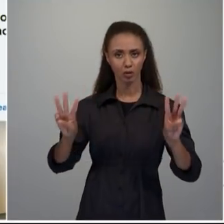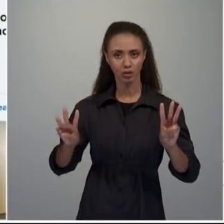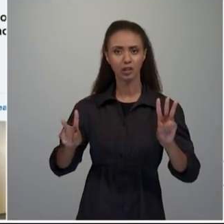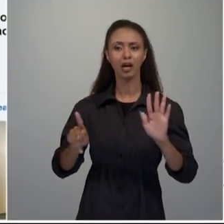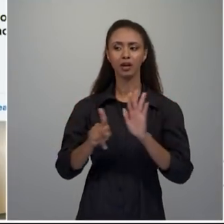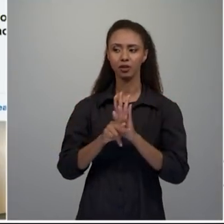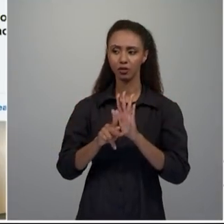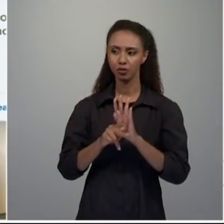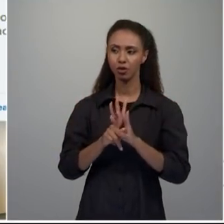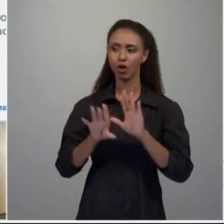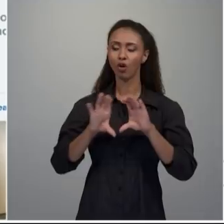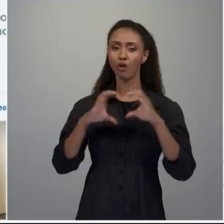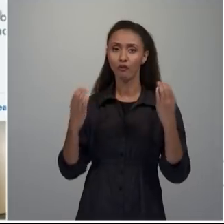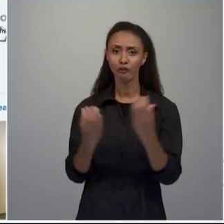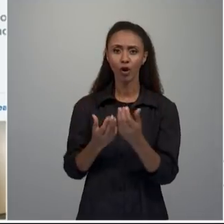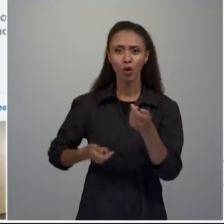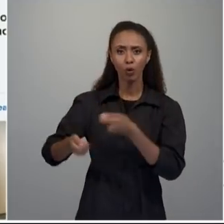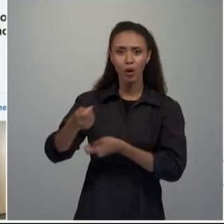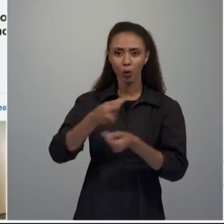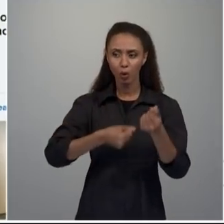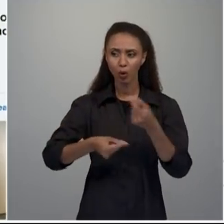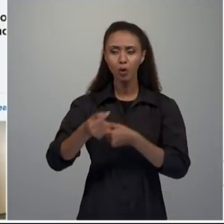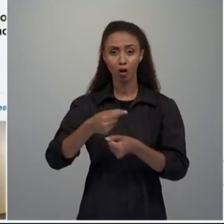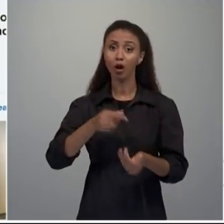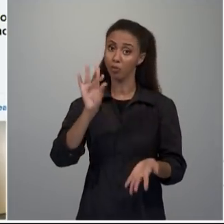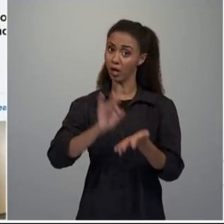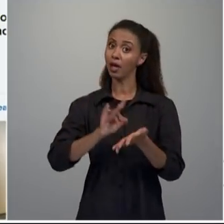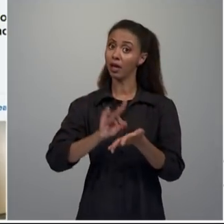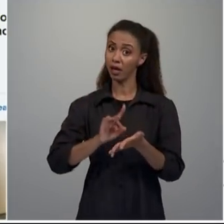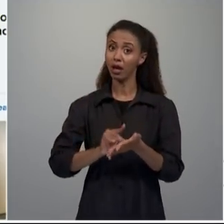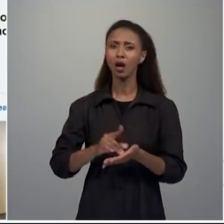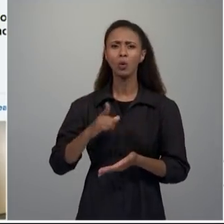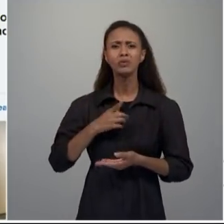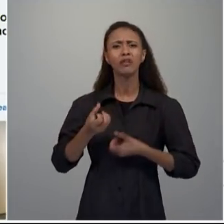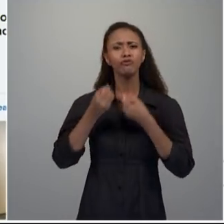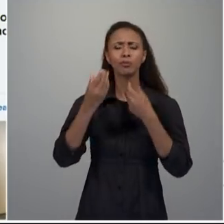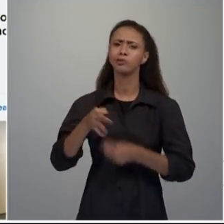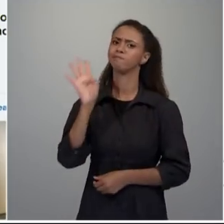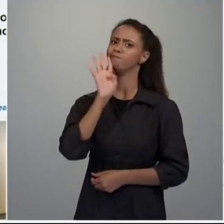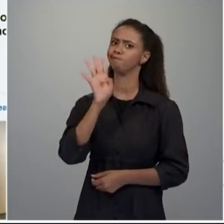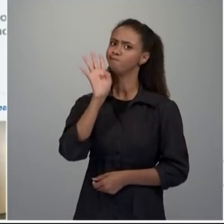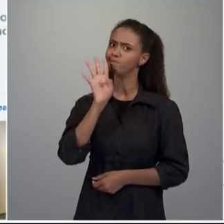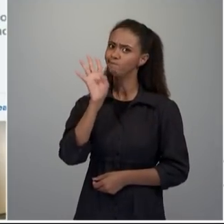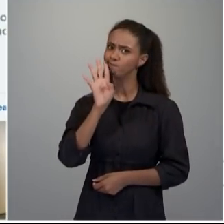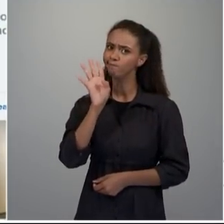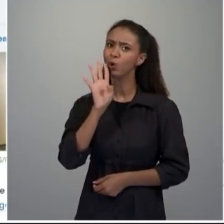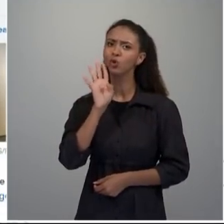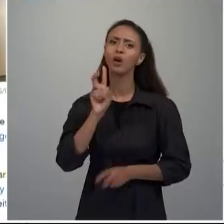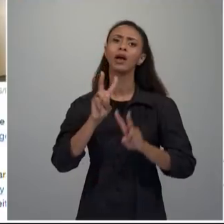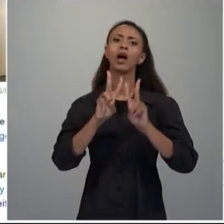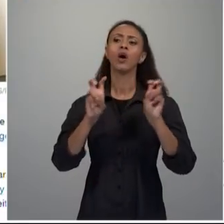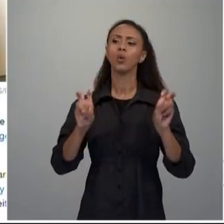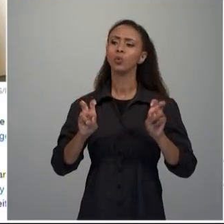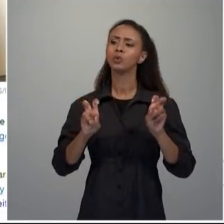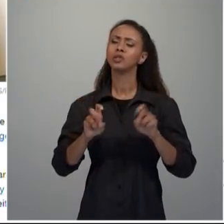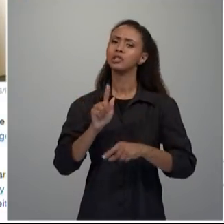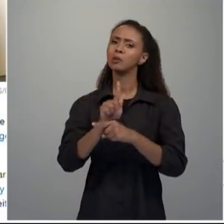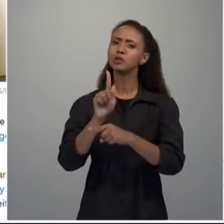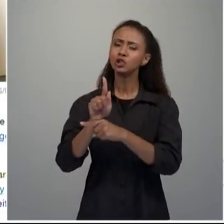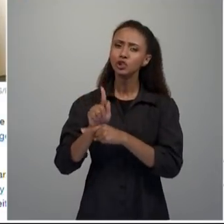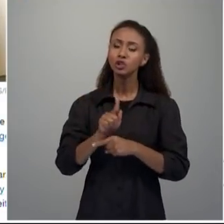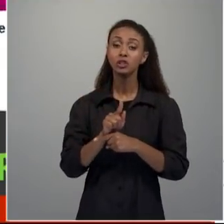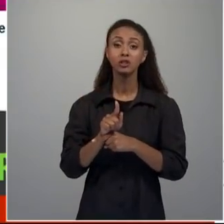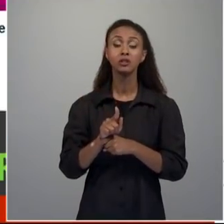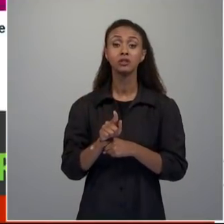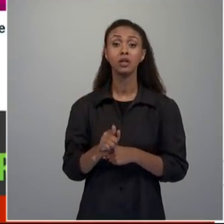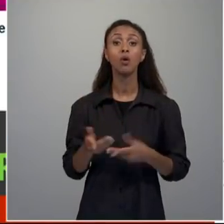uma fonte confiável traz muita coisa legal pra vocês sobre gestão que vale a pena e agora